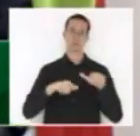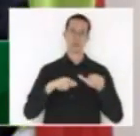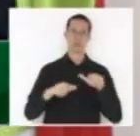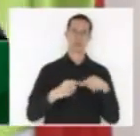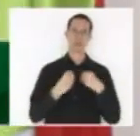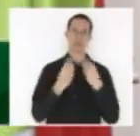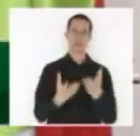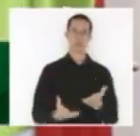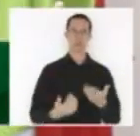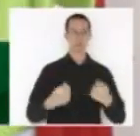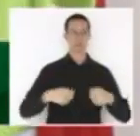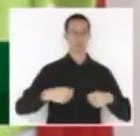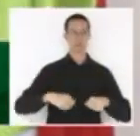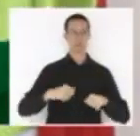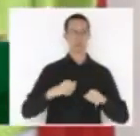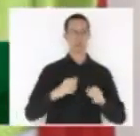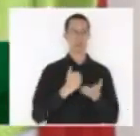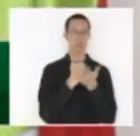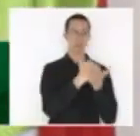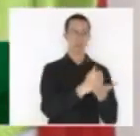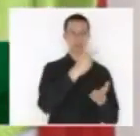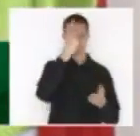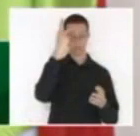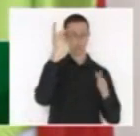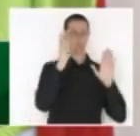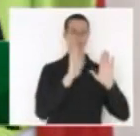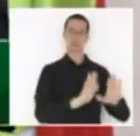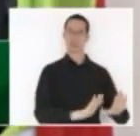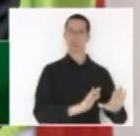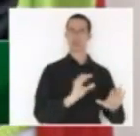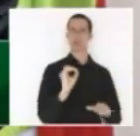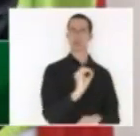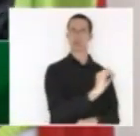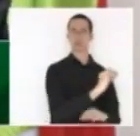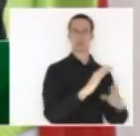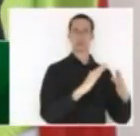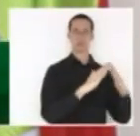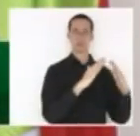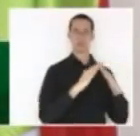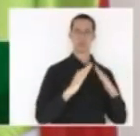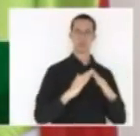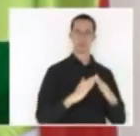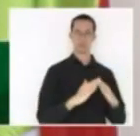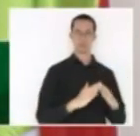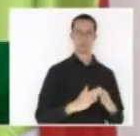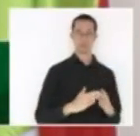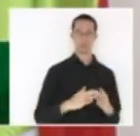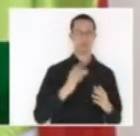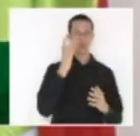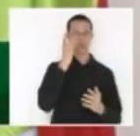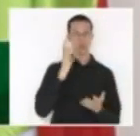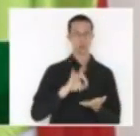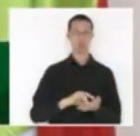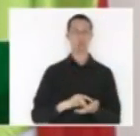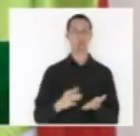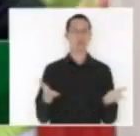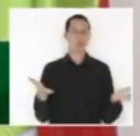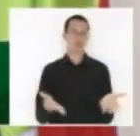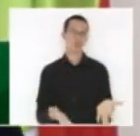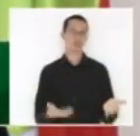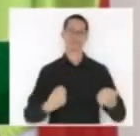no oeste, e a gente tem que reconhecer isso. Mas hoje, infelizmente, não se